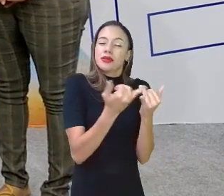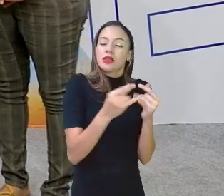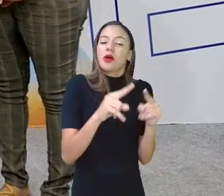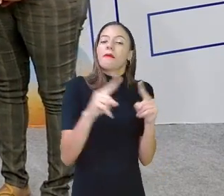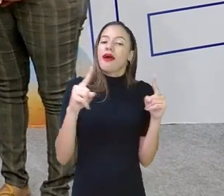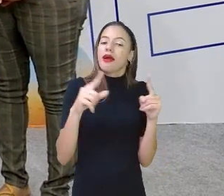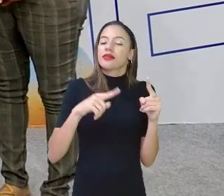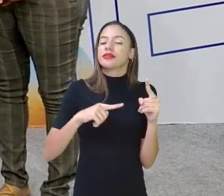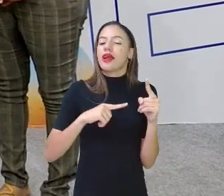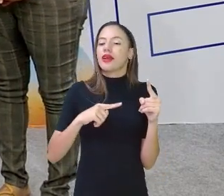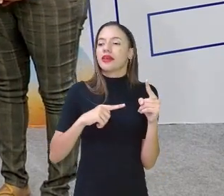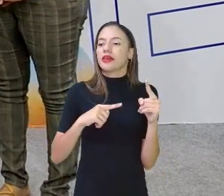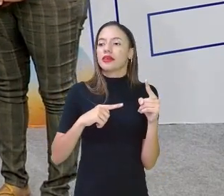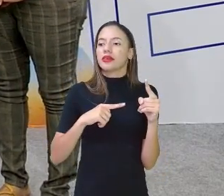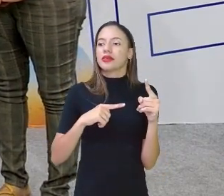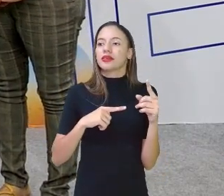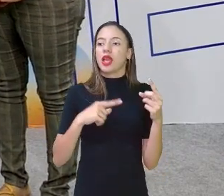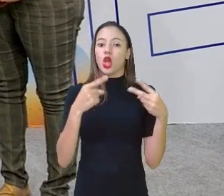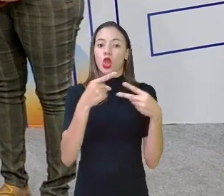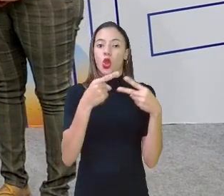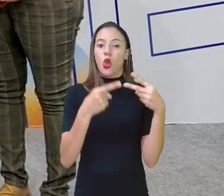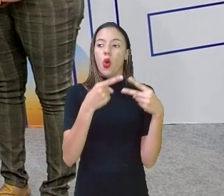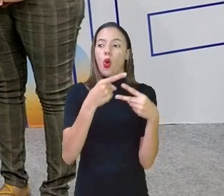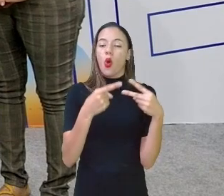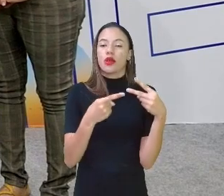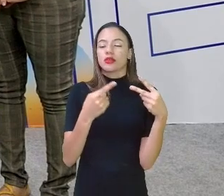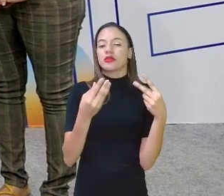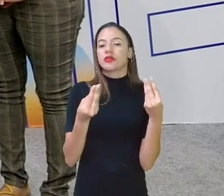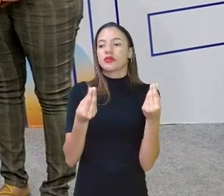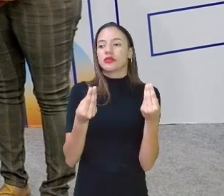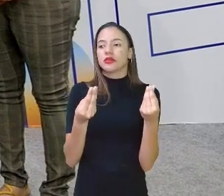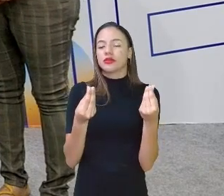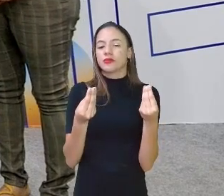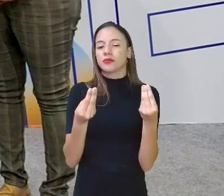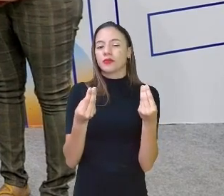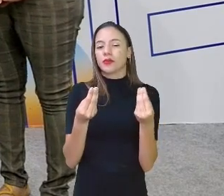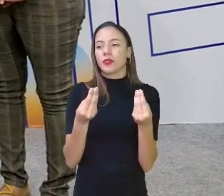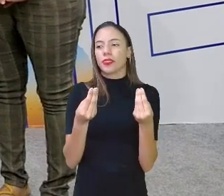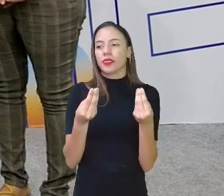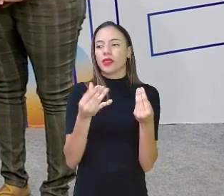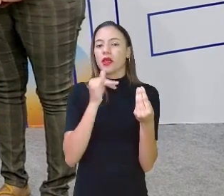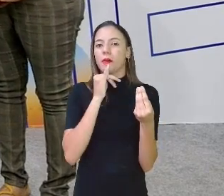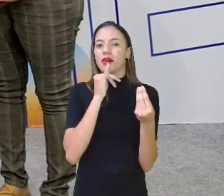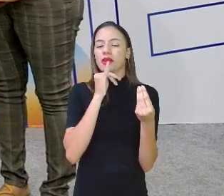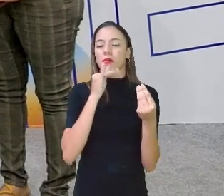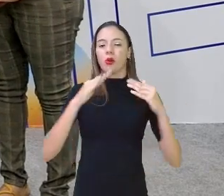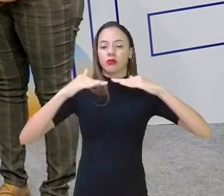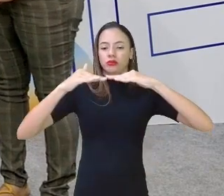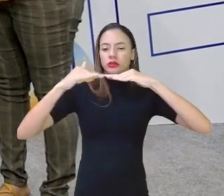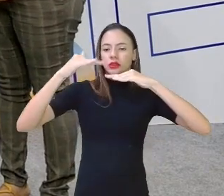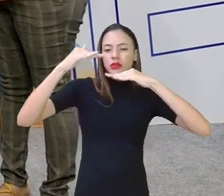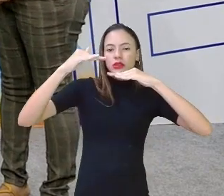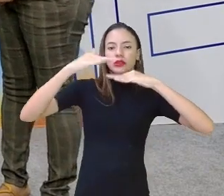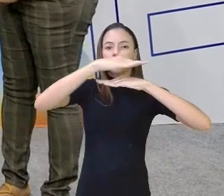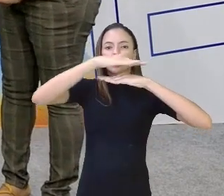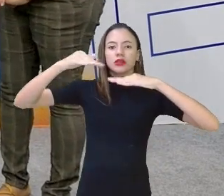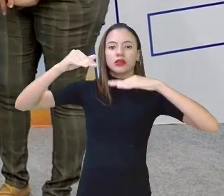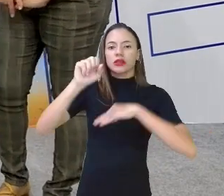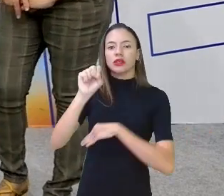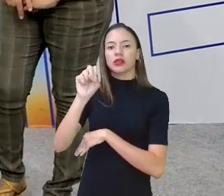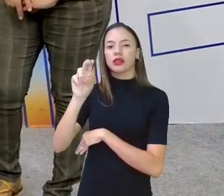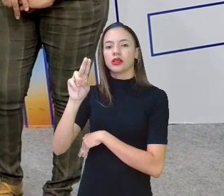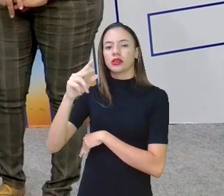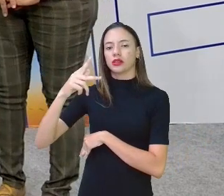vai dar Duas. A gente vai ficar um pouquinho na superfície. Então, o pai dela disse,